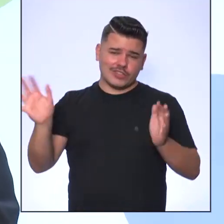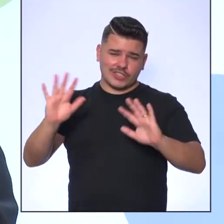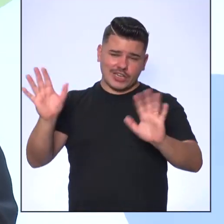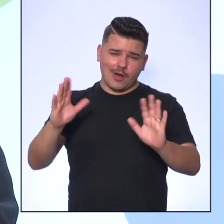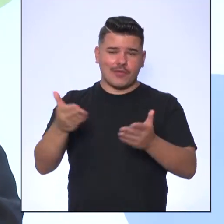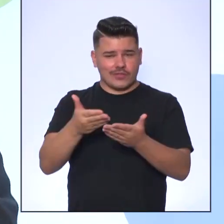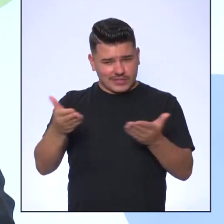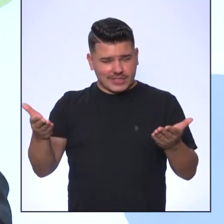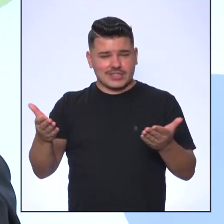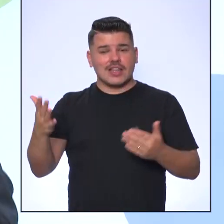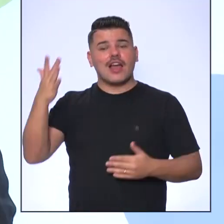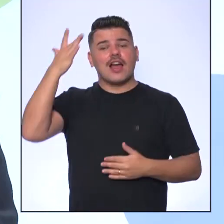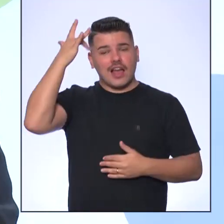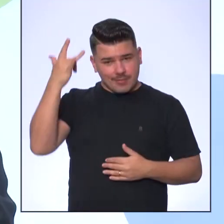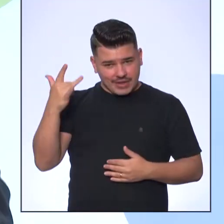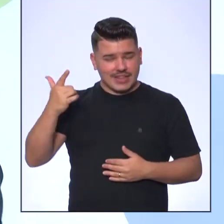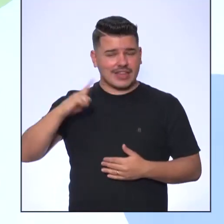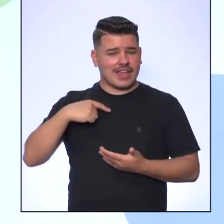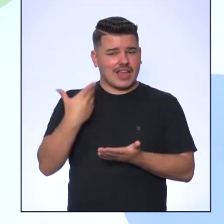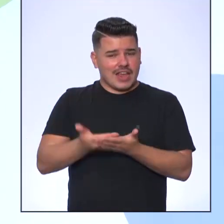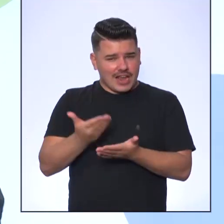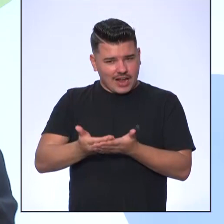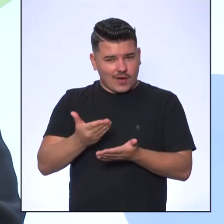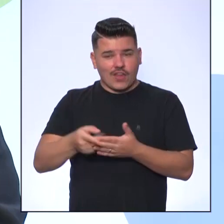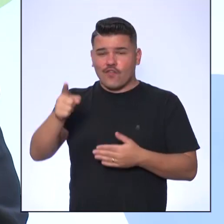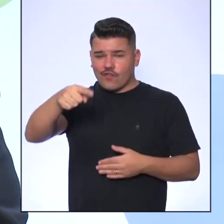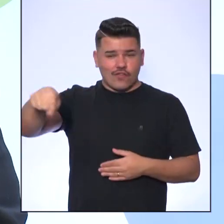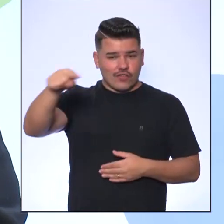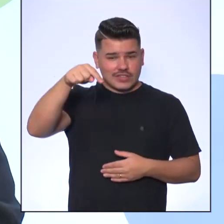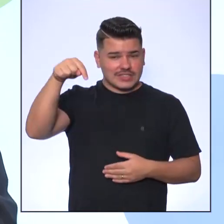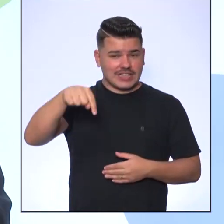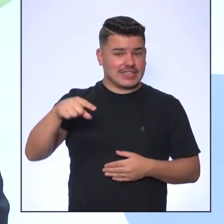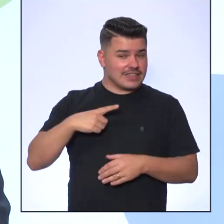aqui. Amanhã terá aula e para quem tiver